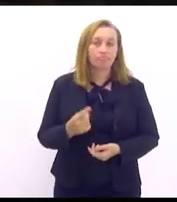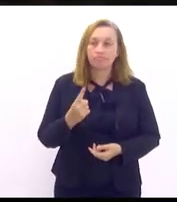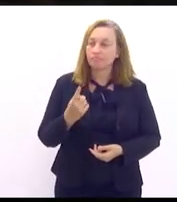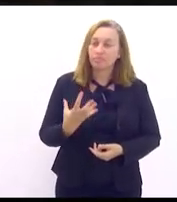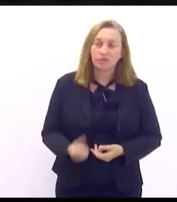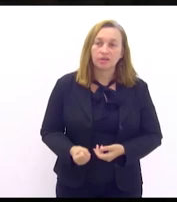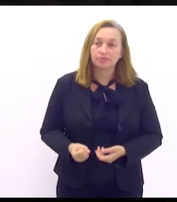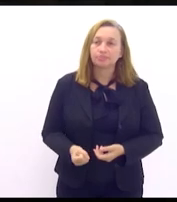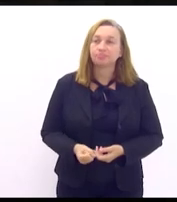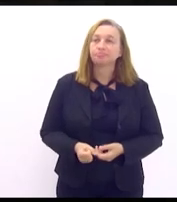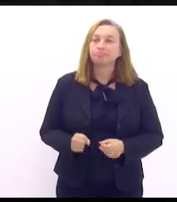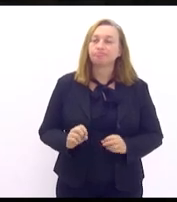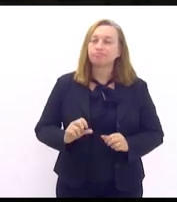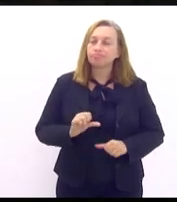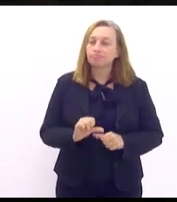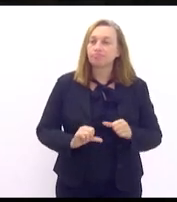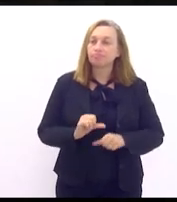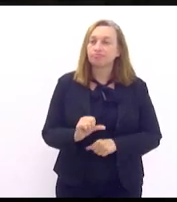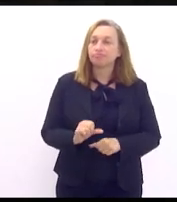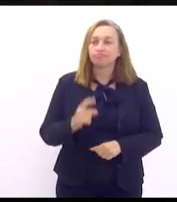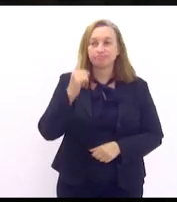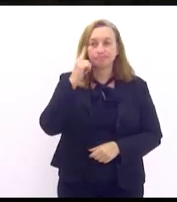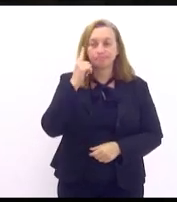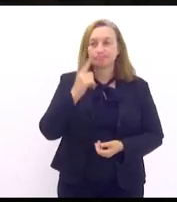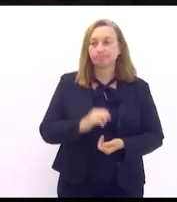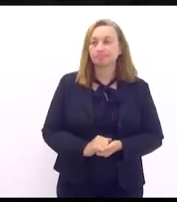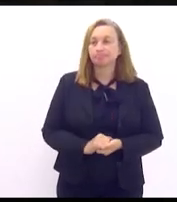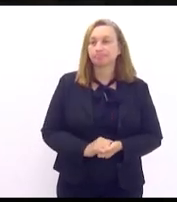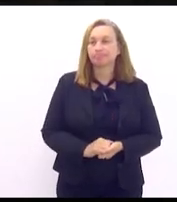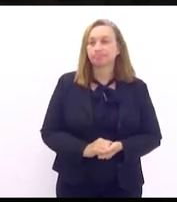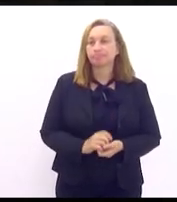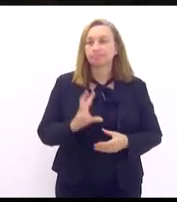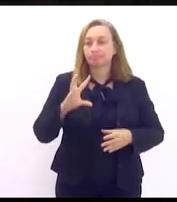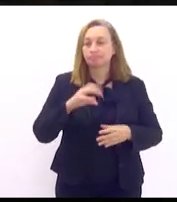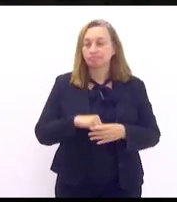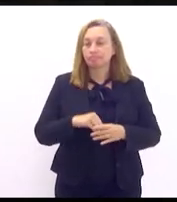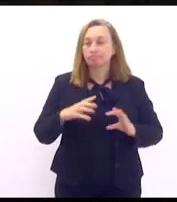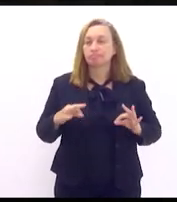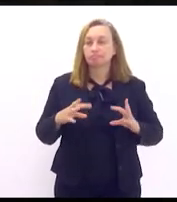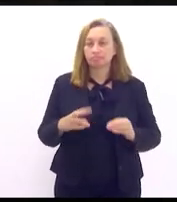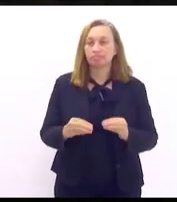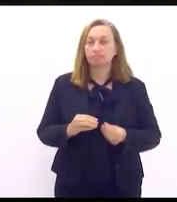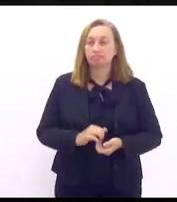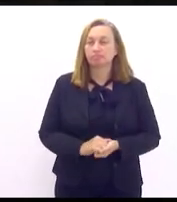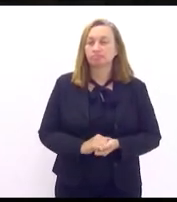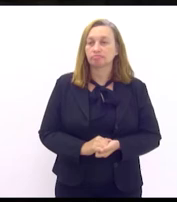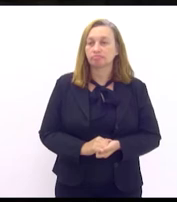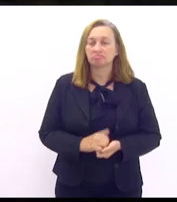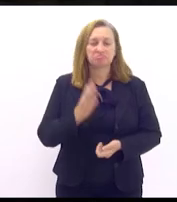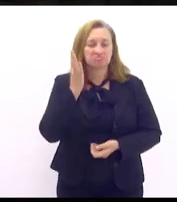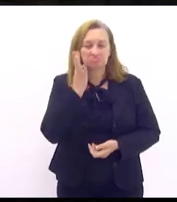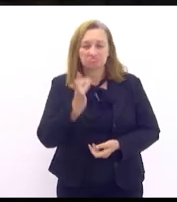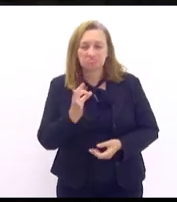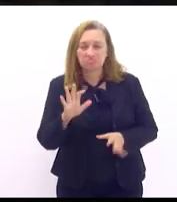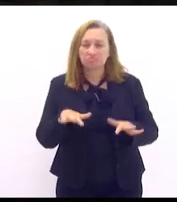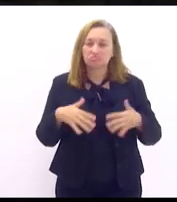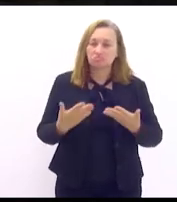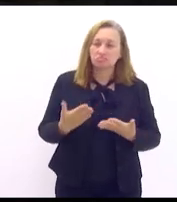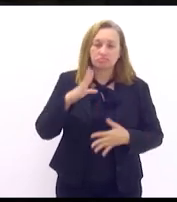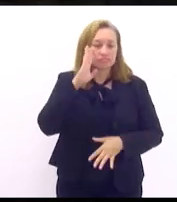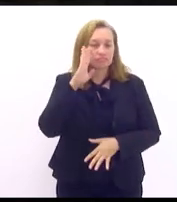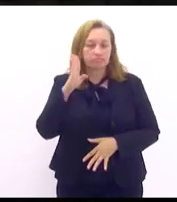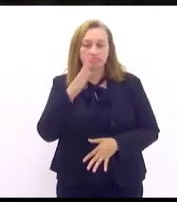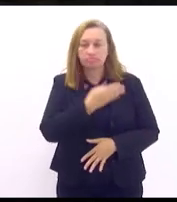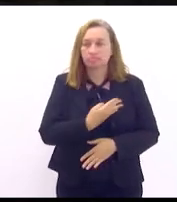aceita, e vai tentar mudar essa perspectiva. E, dentro desse cenário todo, de não entender quais são as prioridades do